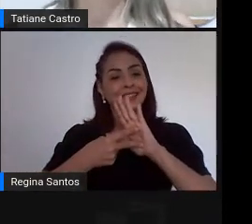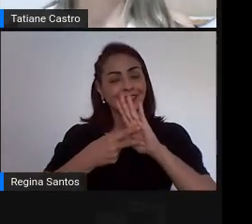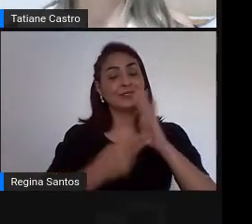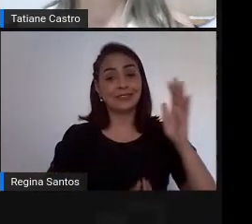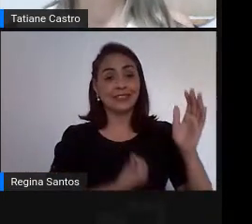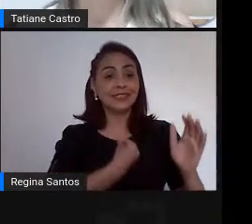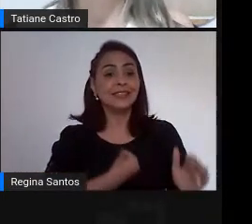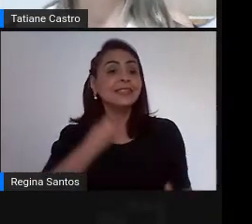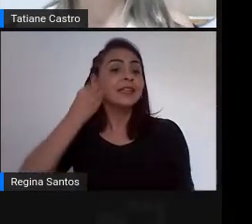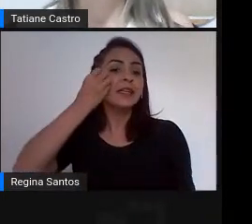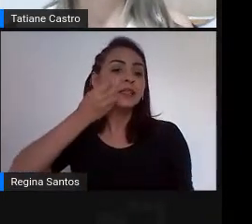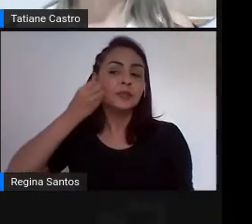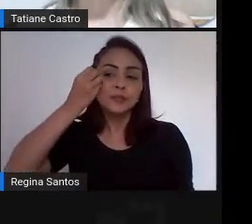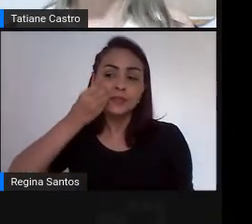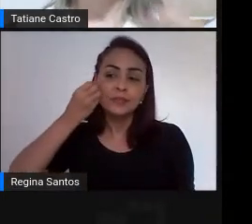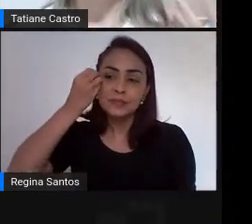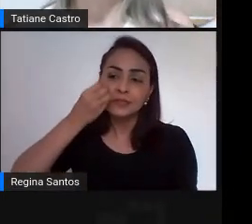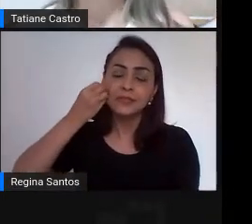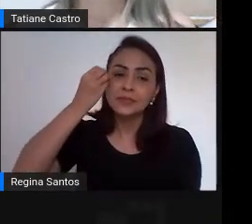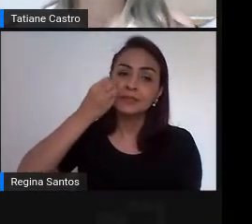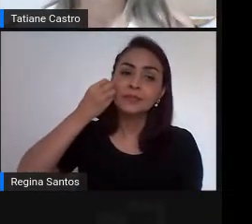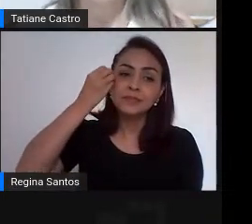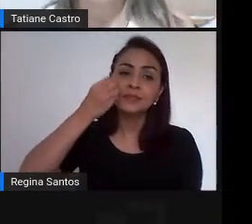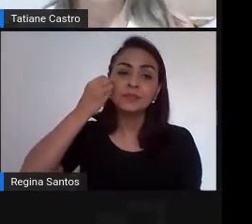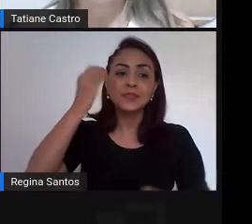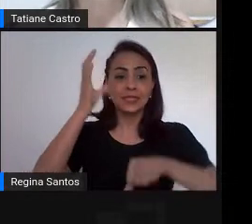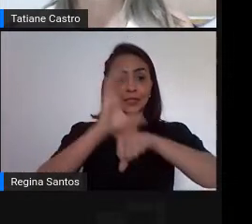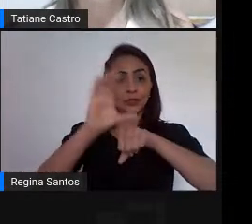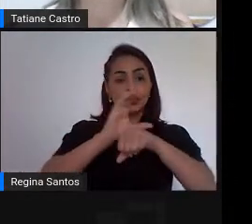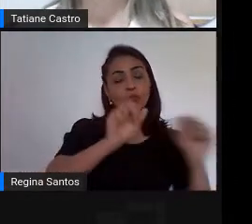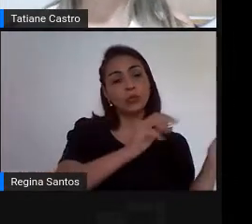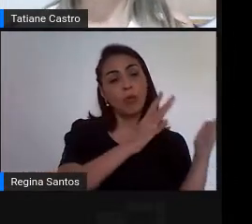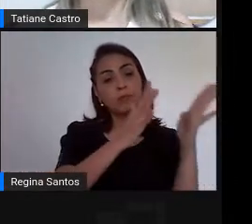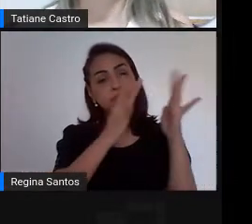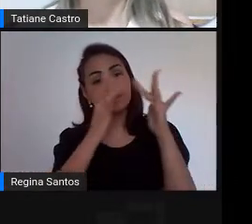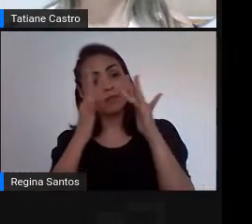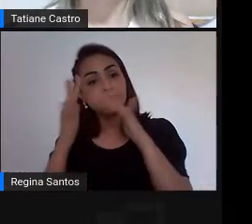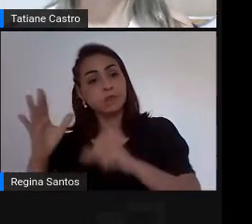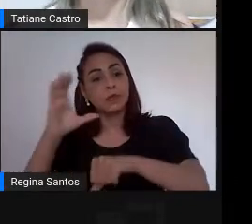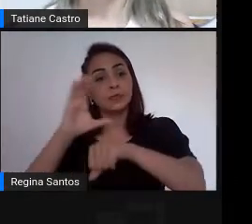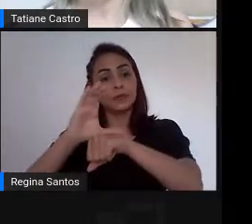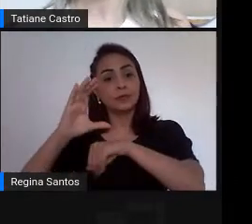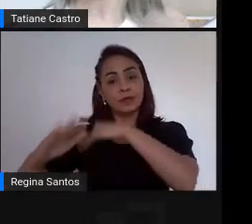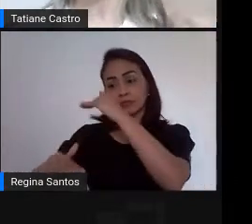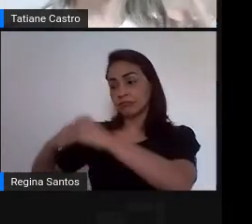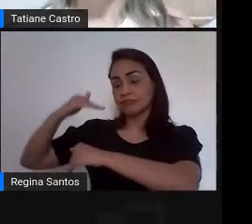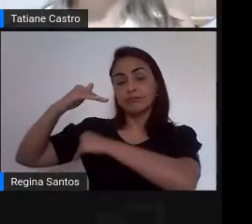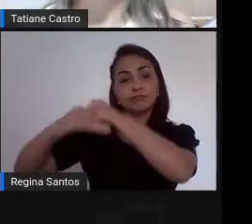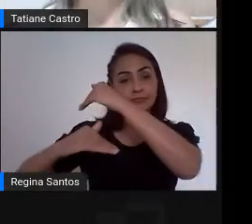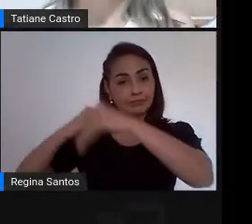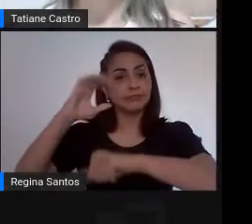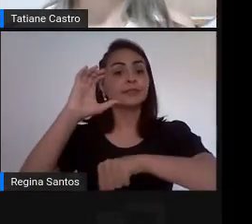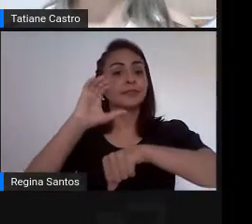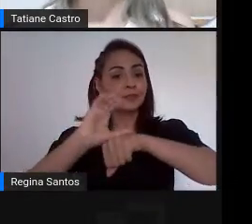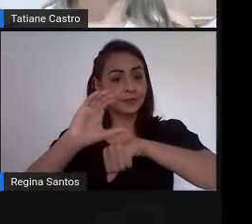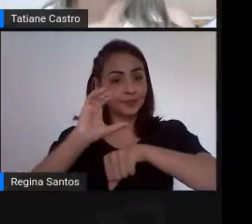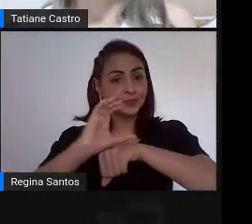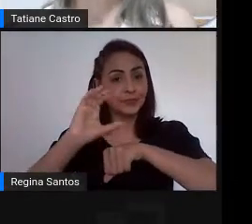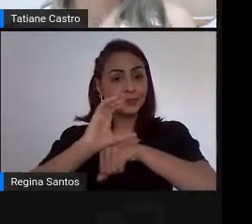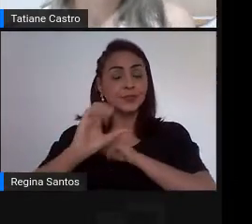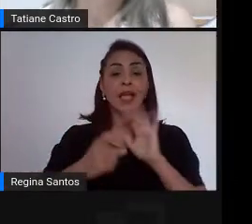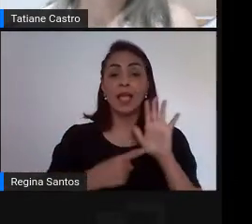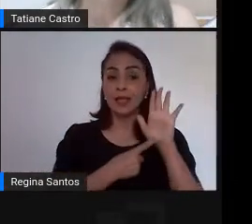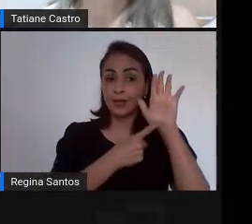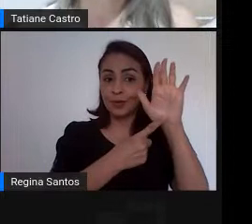dessa passagem deles pelo curso, desse processo de construção do curso por meio do currículo, então, eu destaco aqui